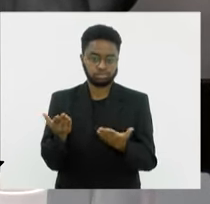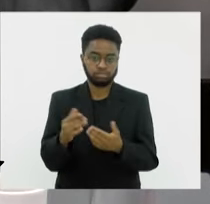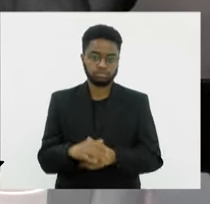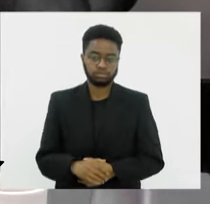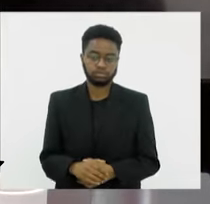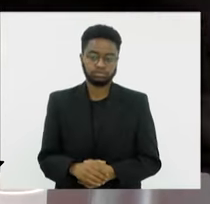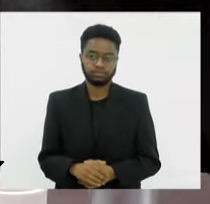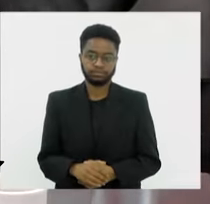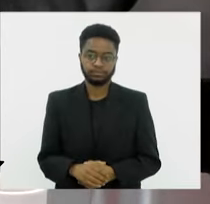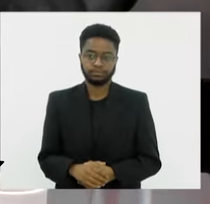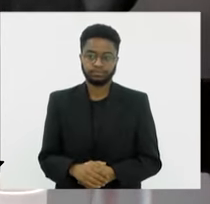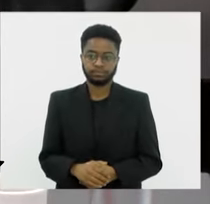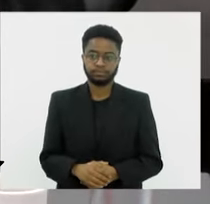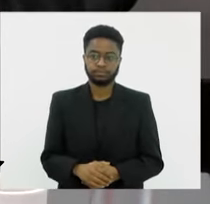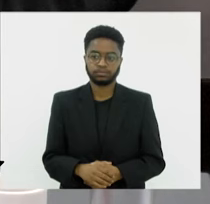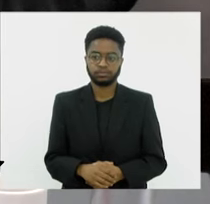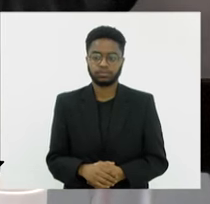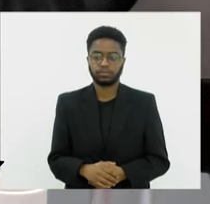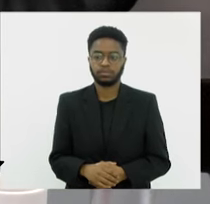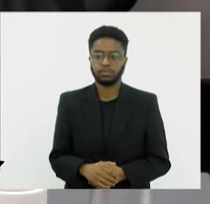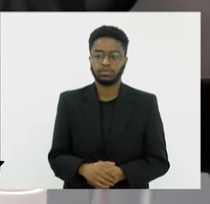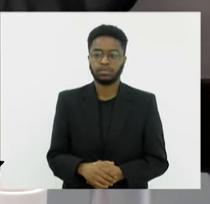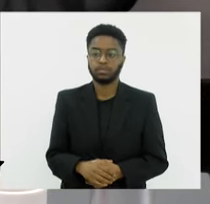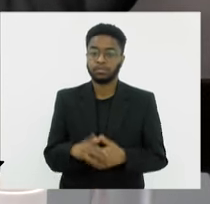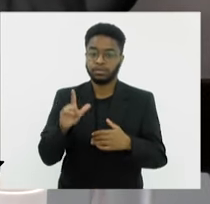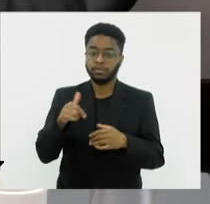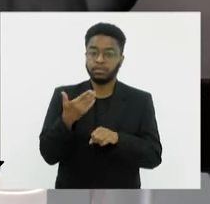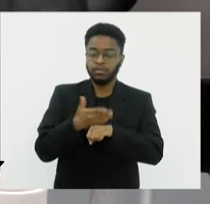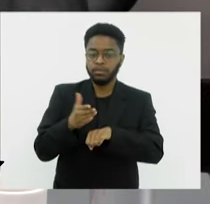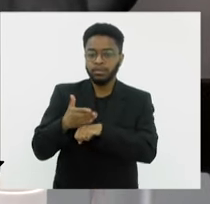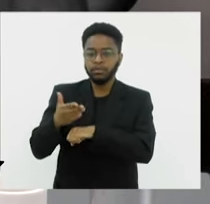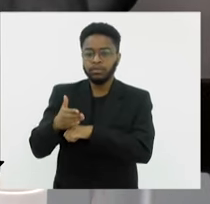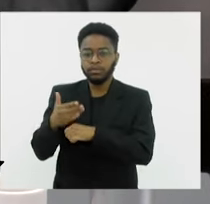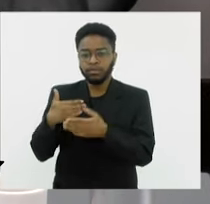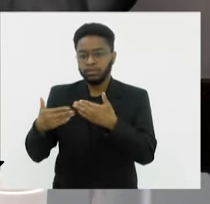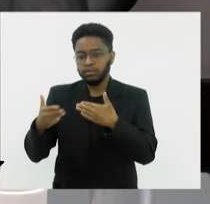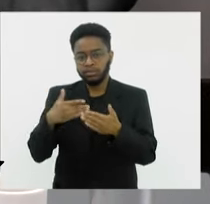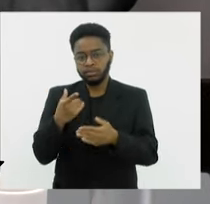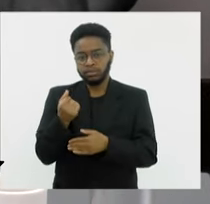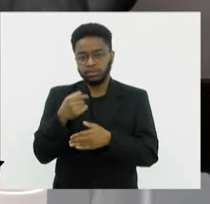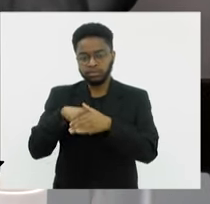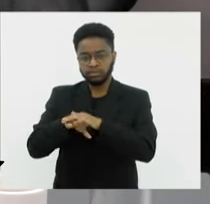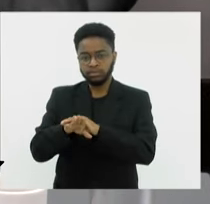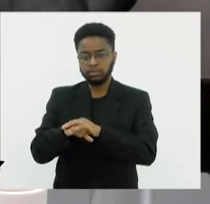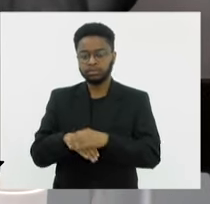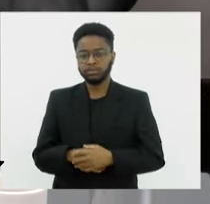qual a diferença? Então, essa é a prática com qualquer fundo.